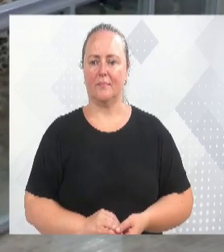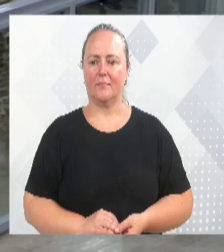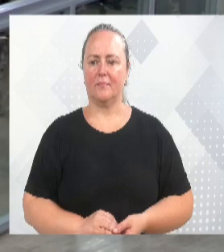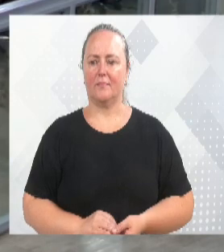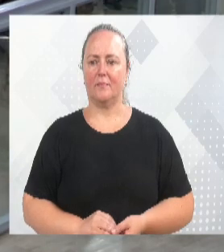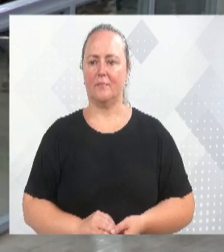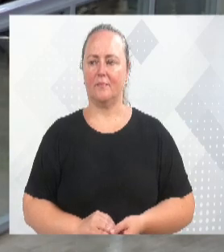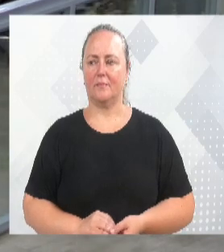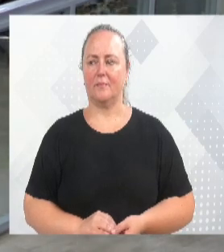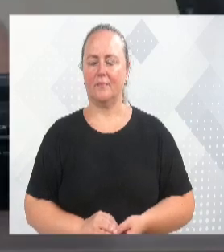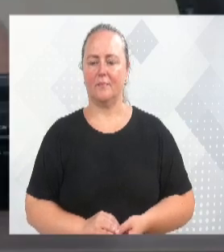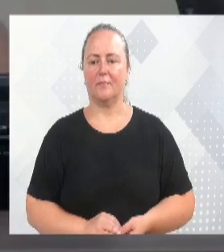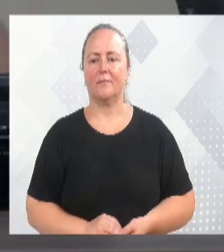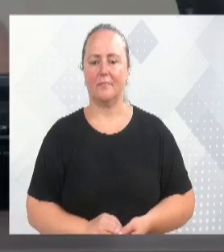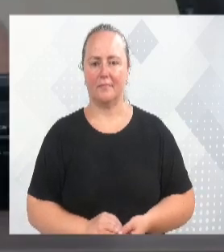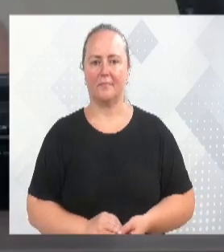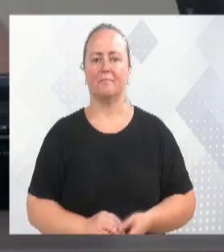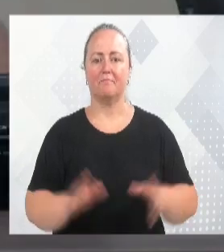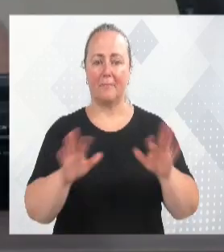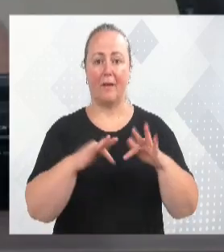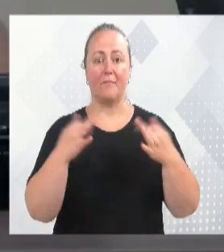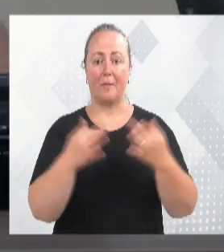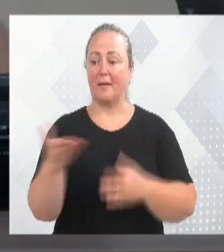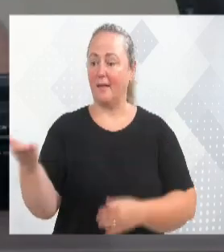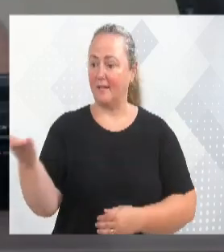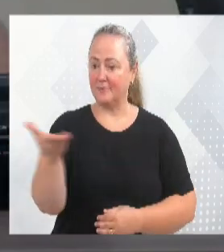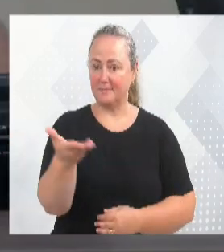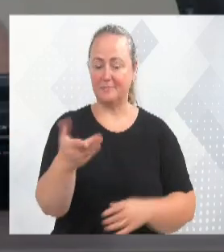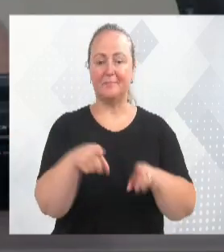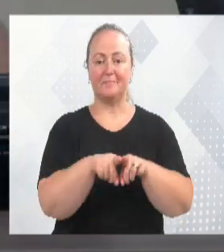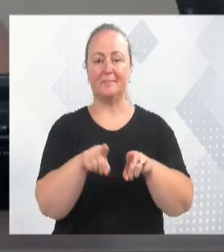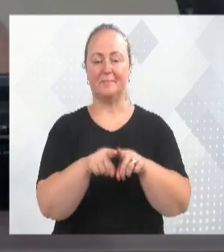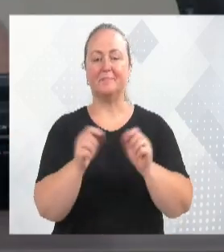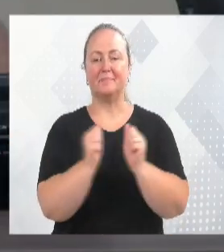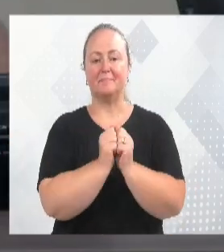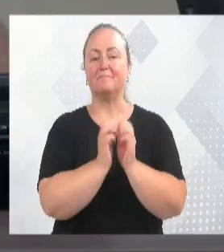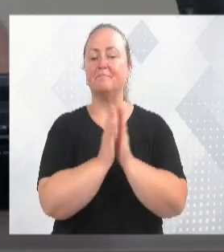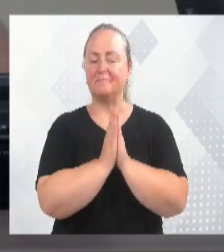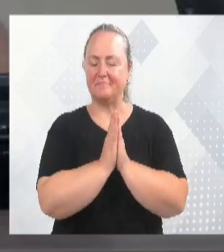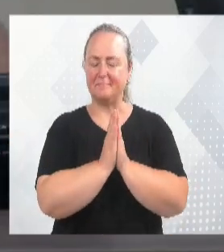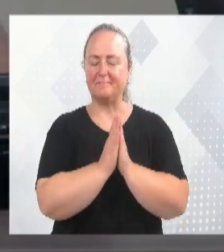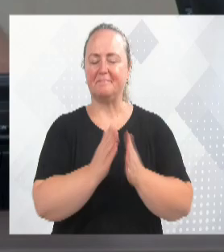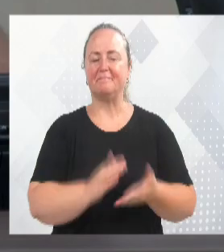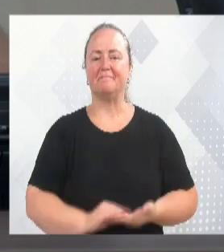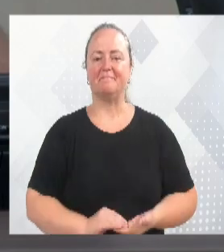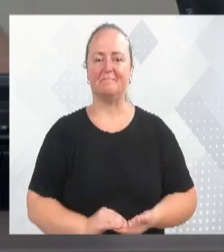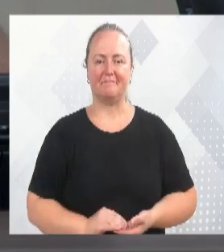Se tiver familiares, também pode se fazer presente aqui na frente, por gentileza. Amigos.